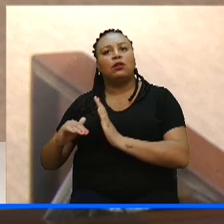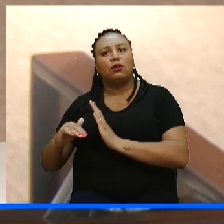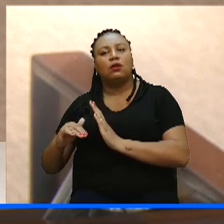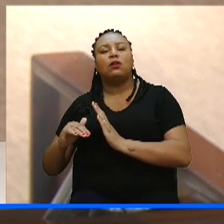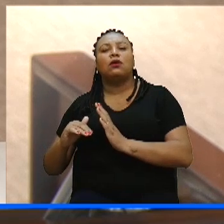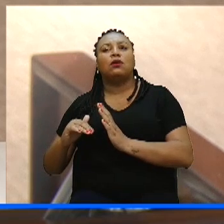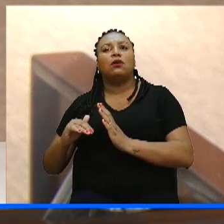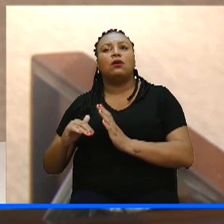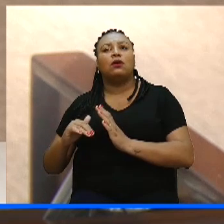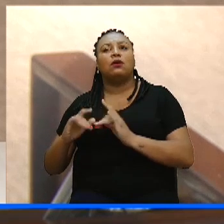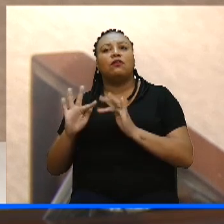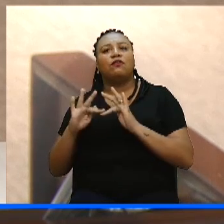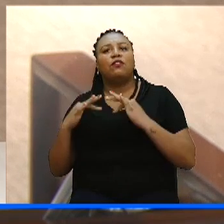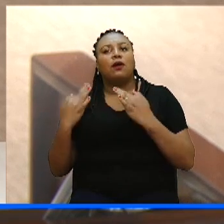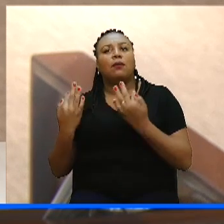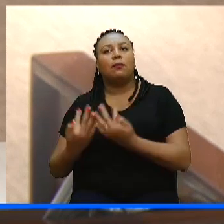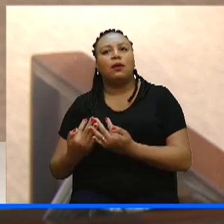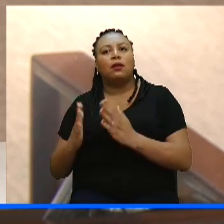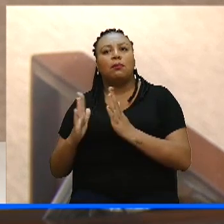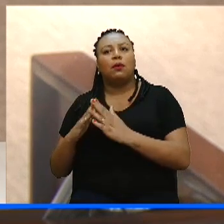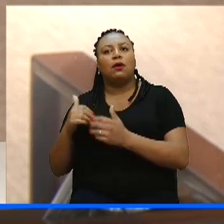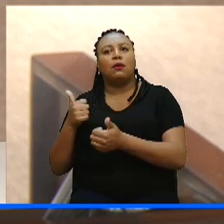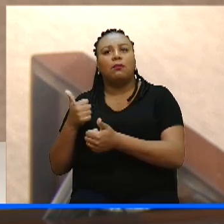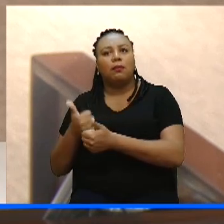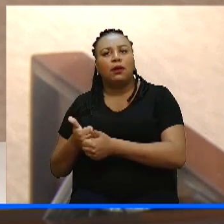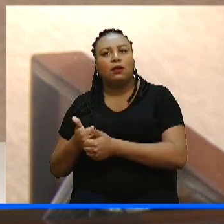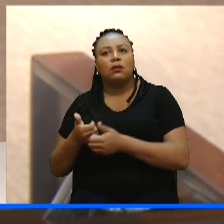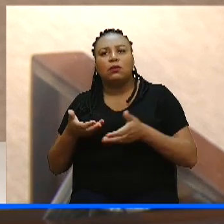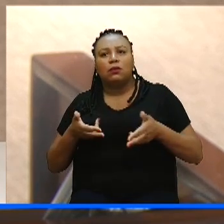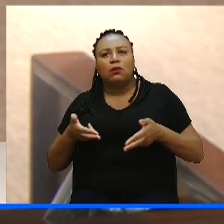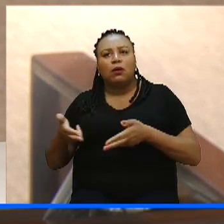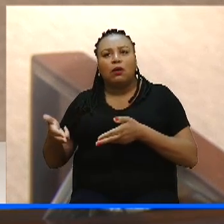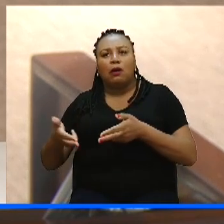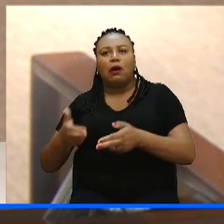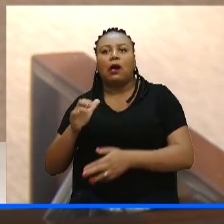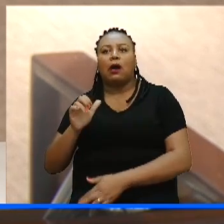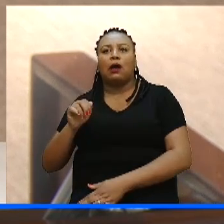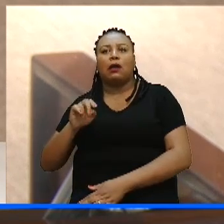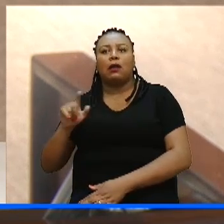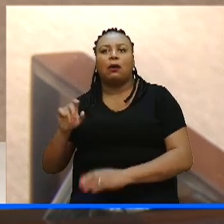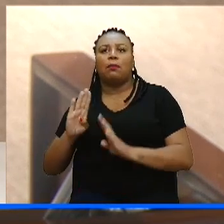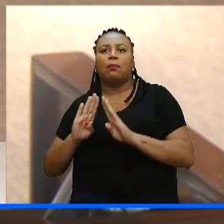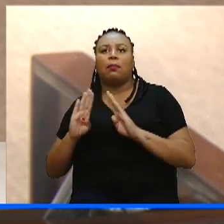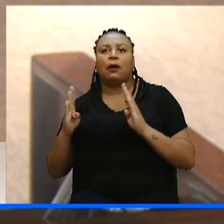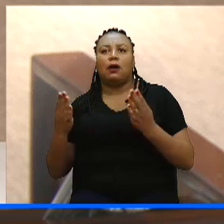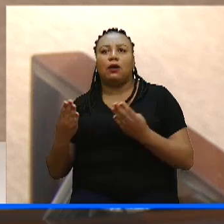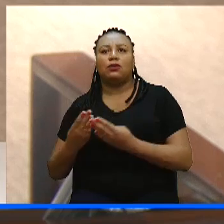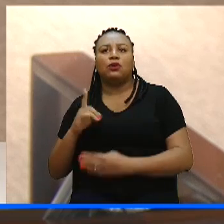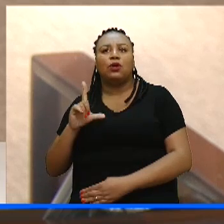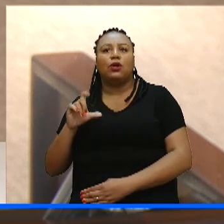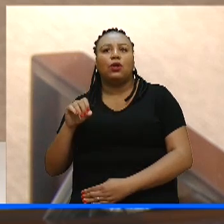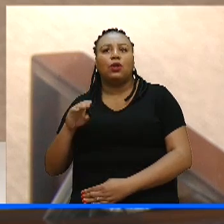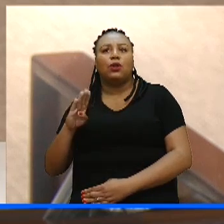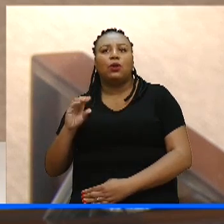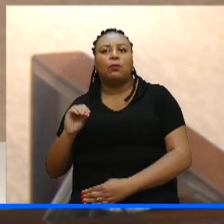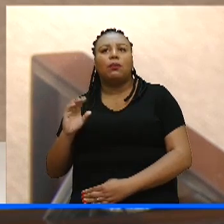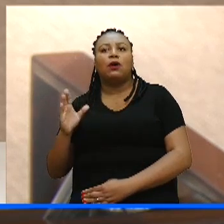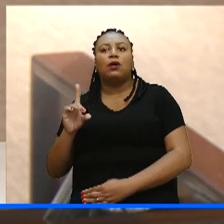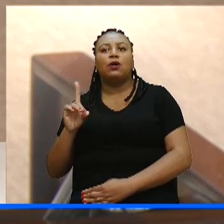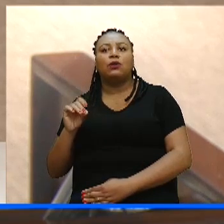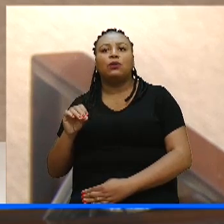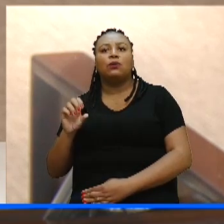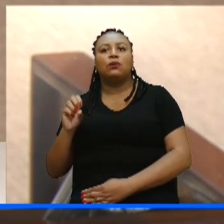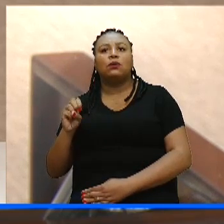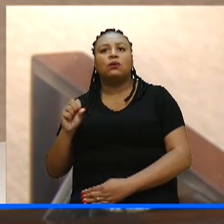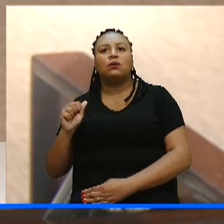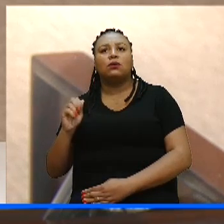das famílias moradoras próximos ao canal de escoamento da bagagem lomba do sabão em função do risco